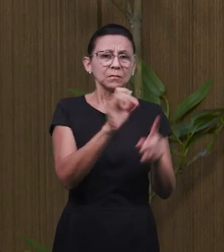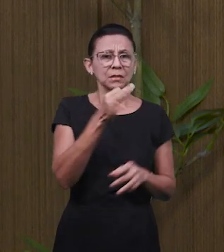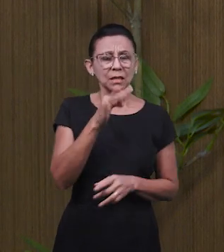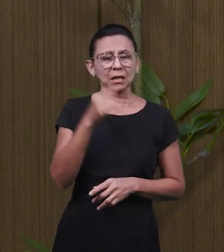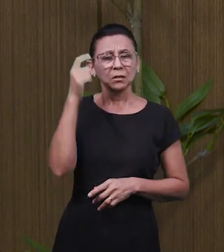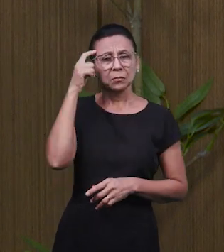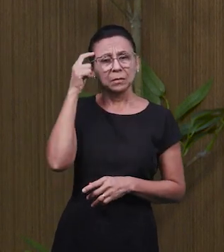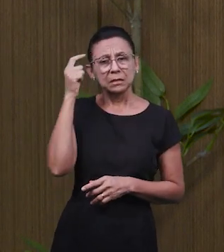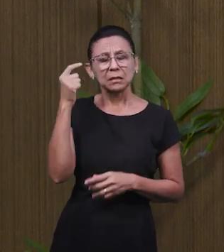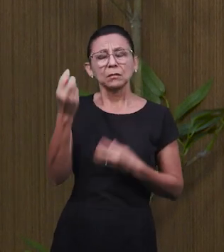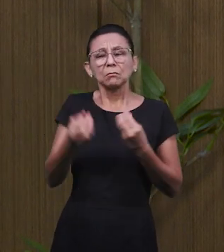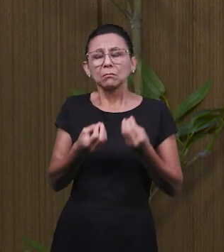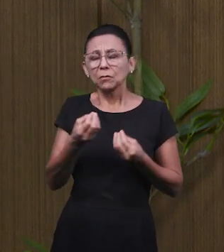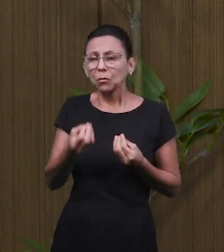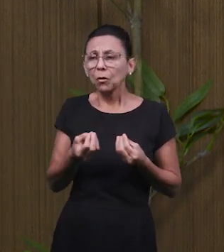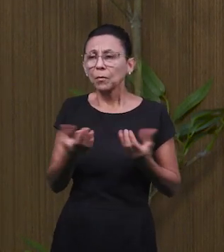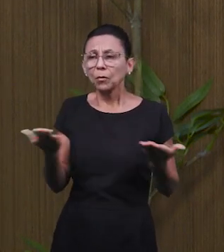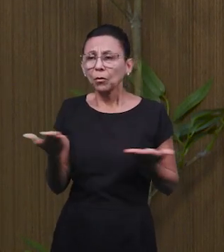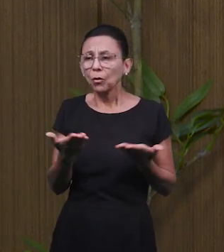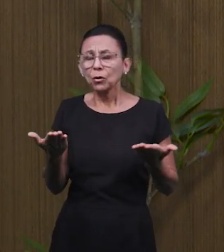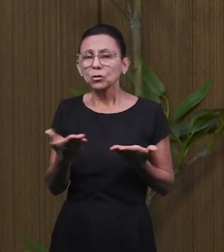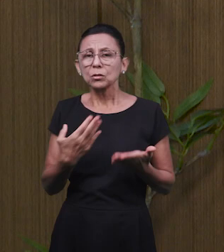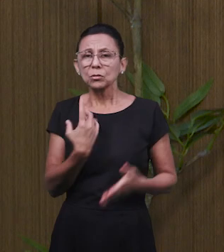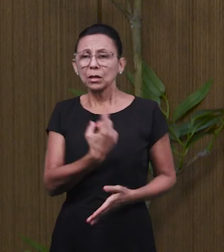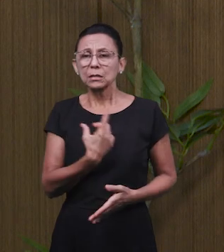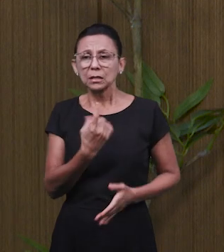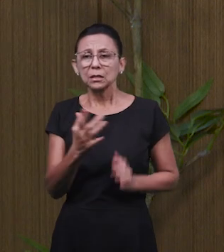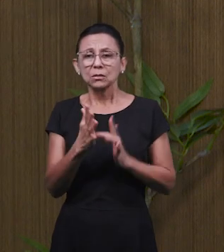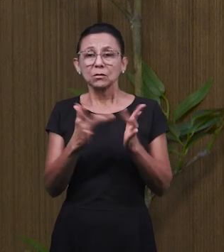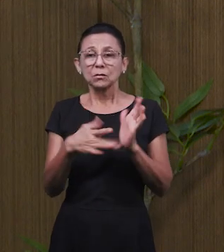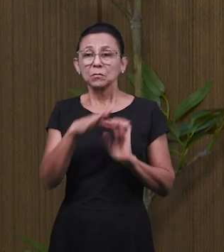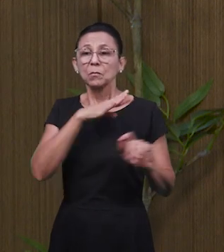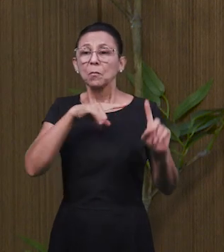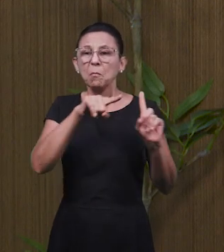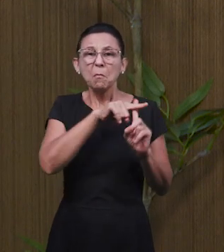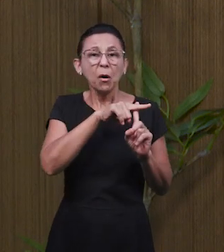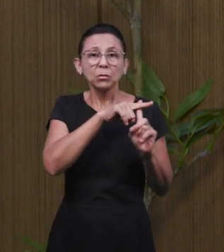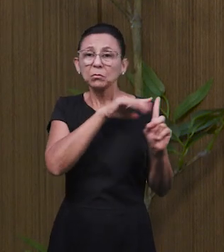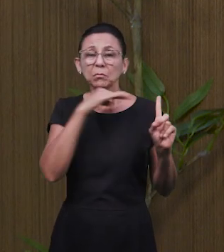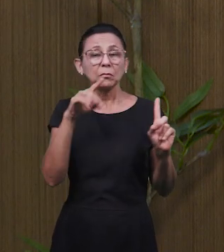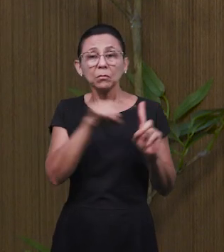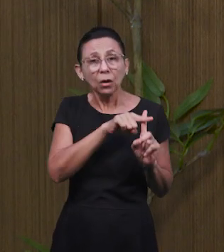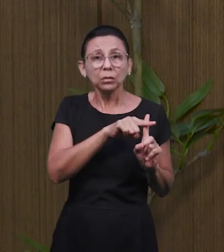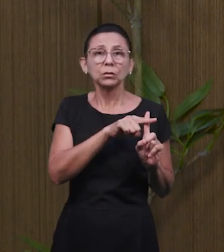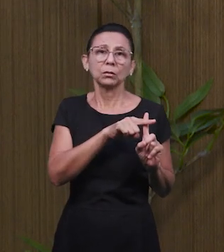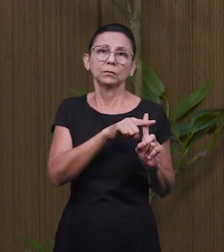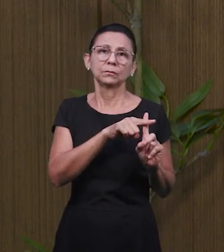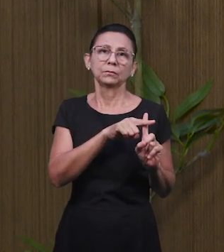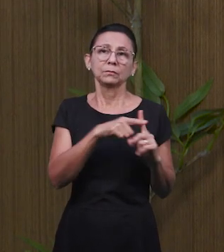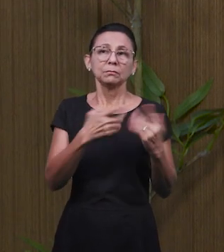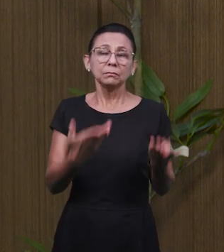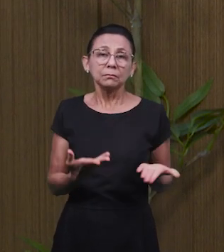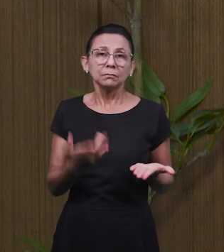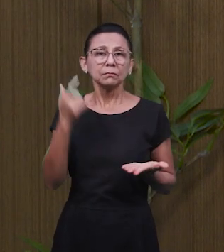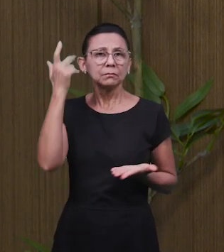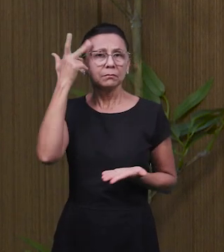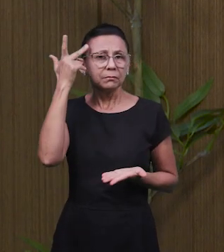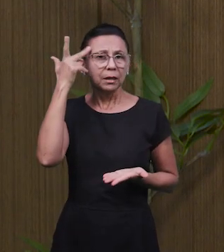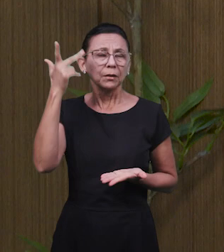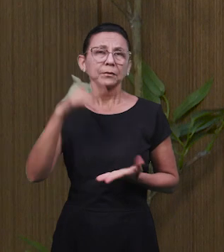de encontrar com ele vivo. E quando eles encontraram, não foi só os discípulos no caminho de Emaús que